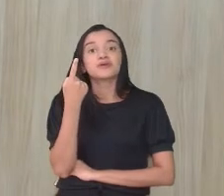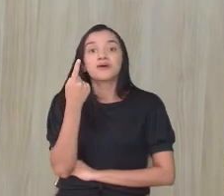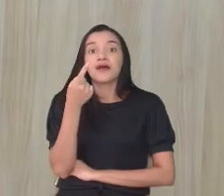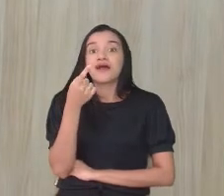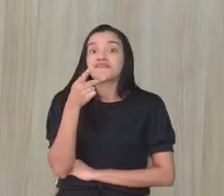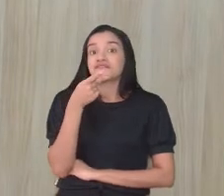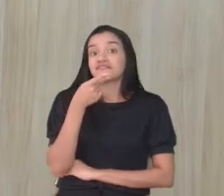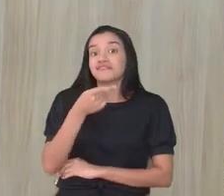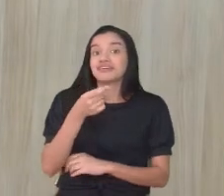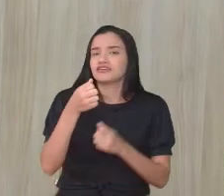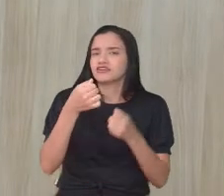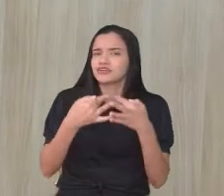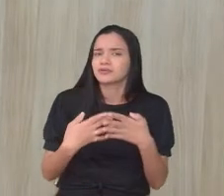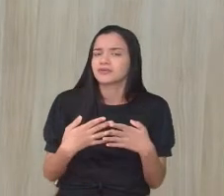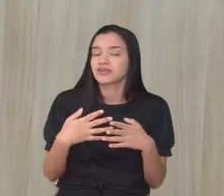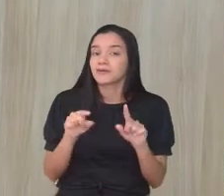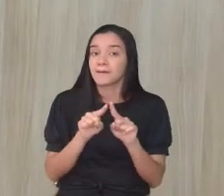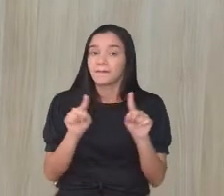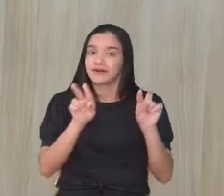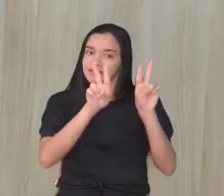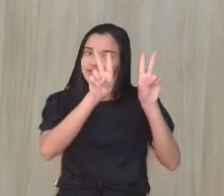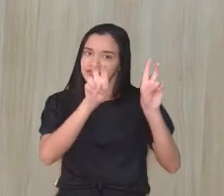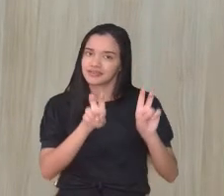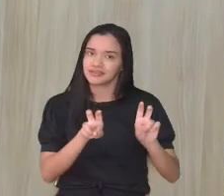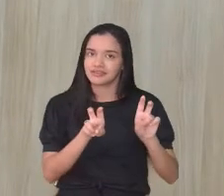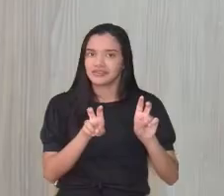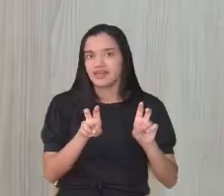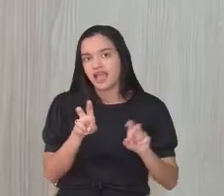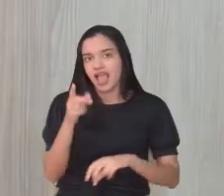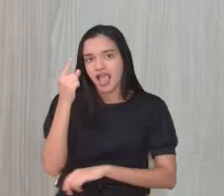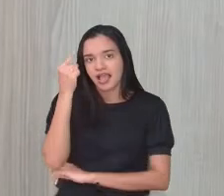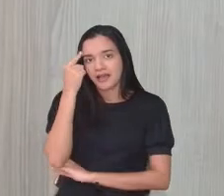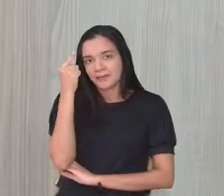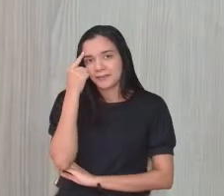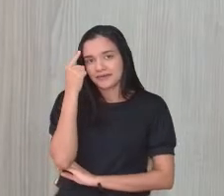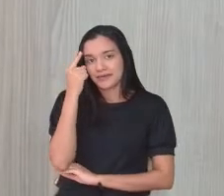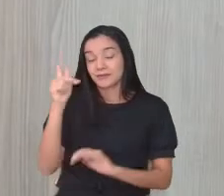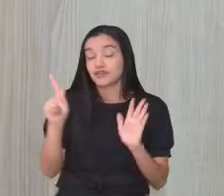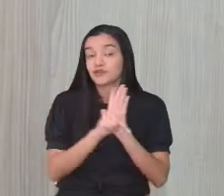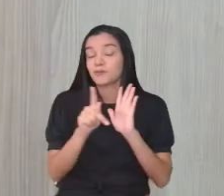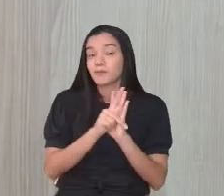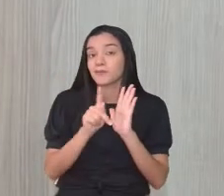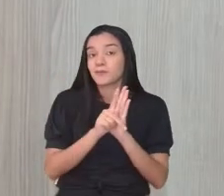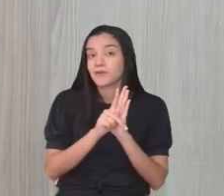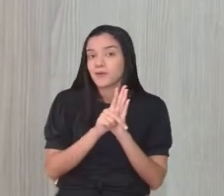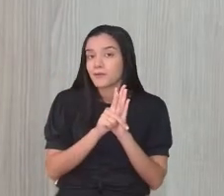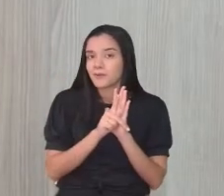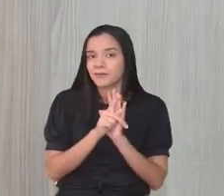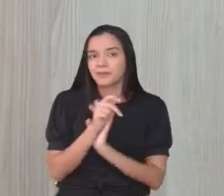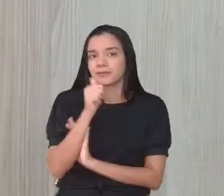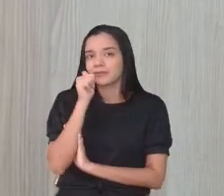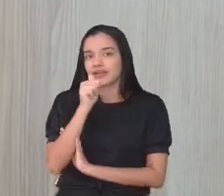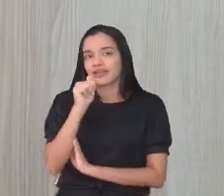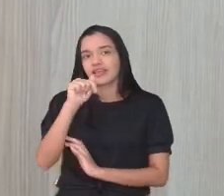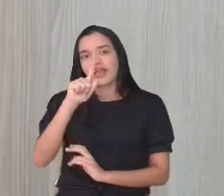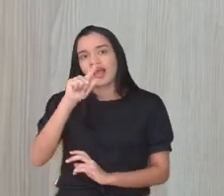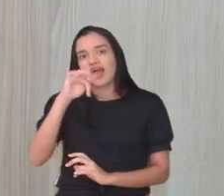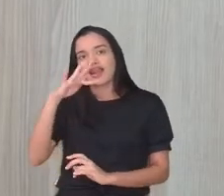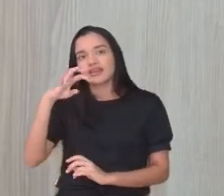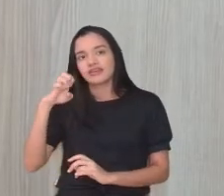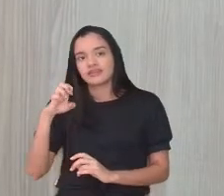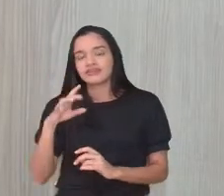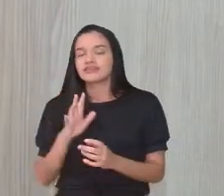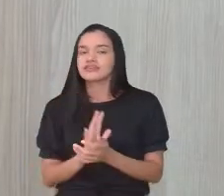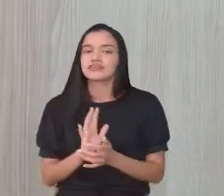né? Mas as aspas indicam o quê? Que é um pensamento de Alice, e não uma paráfrase, e não uma versão